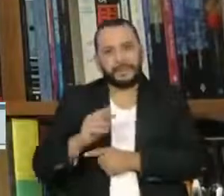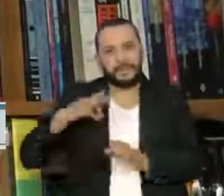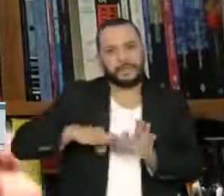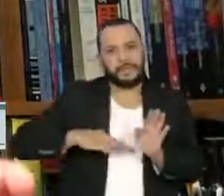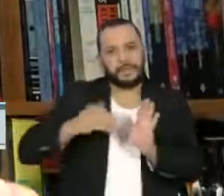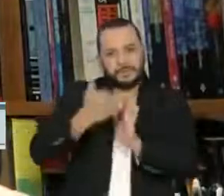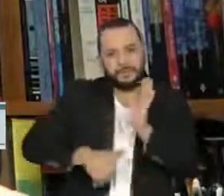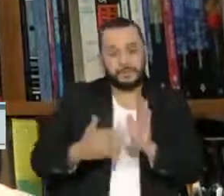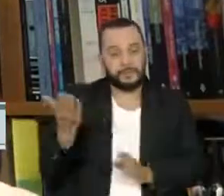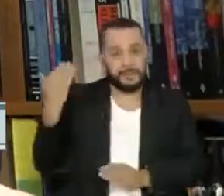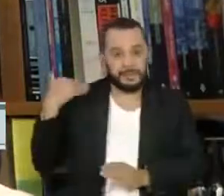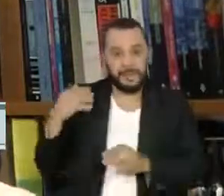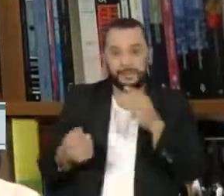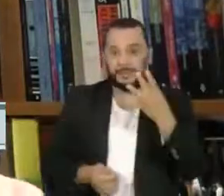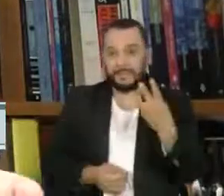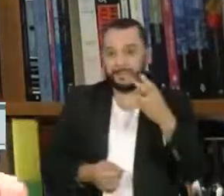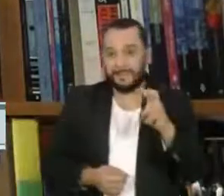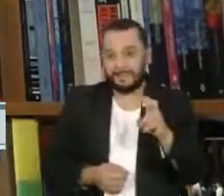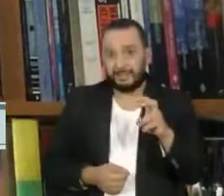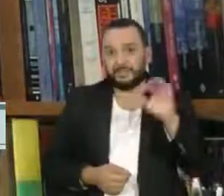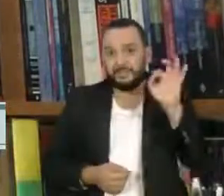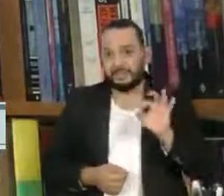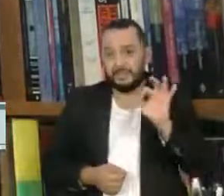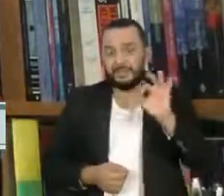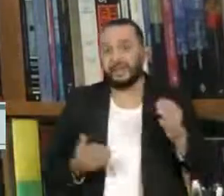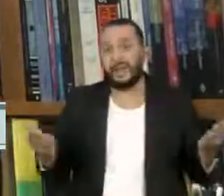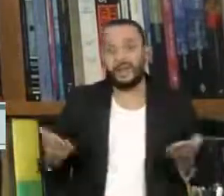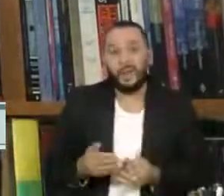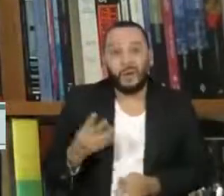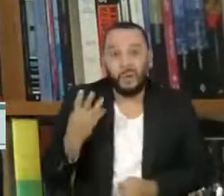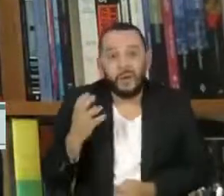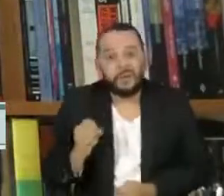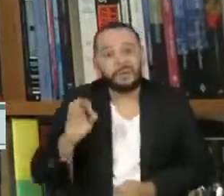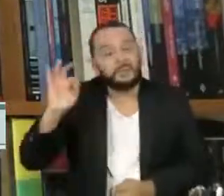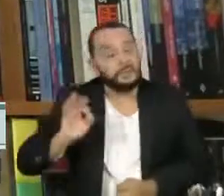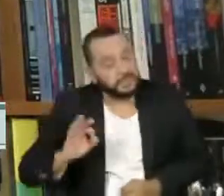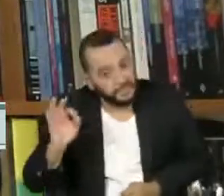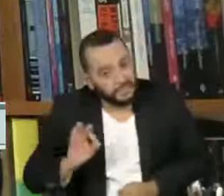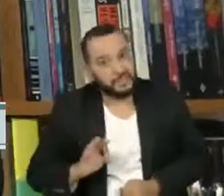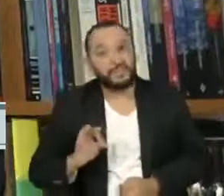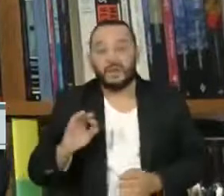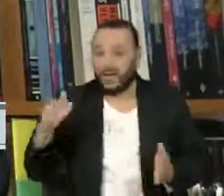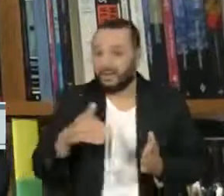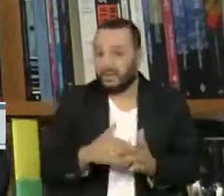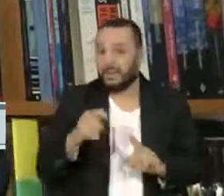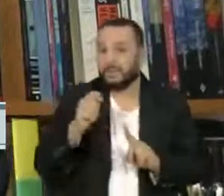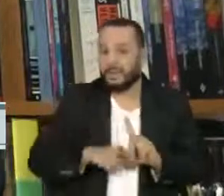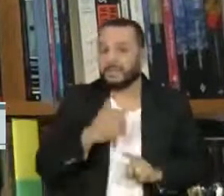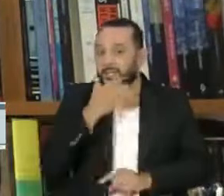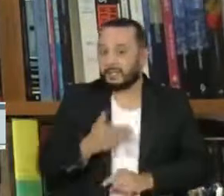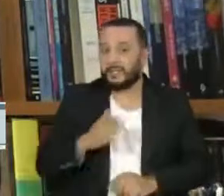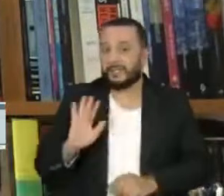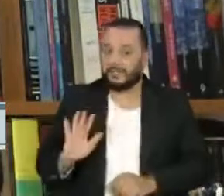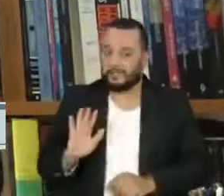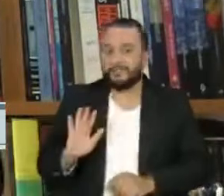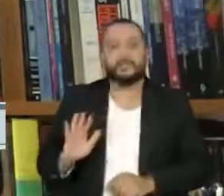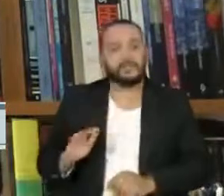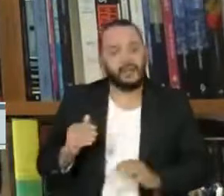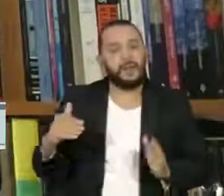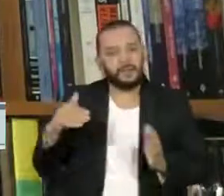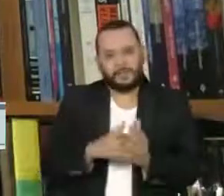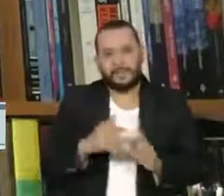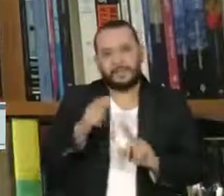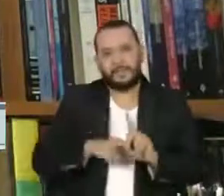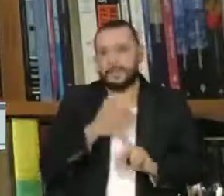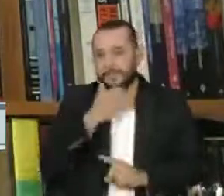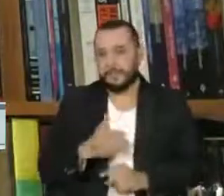limite era de 35% e agora é de 40% até dezembro. Então, até dezembro, um aposentado pode